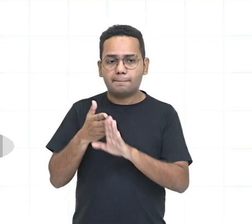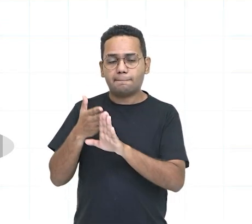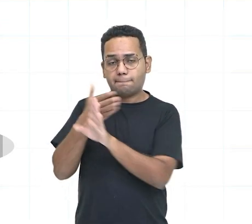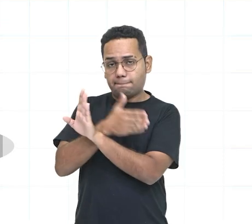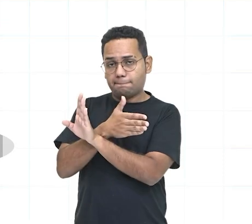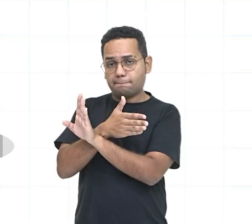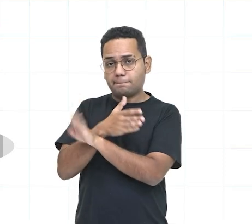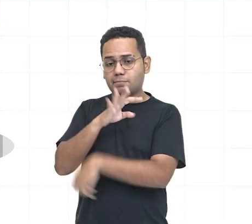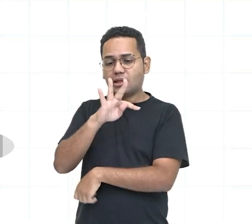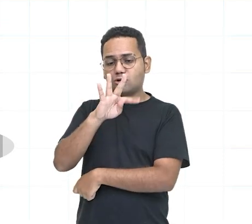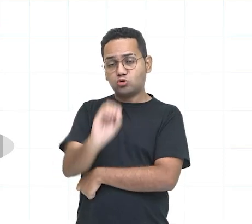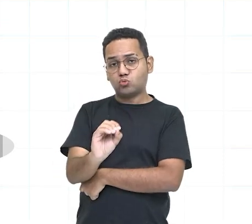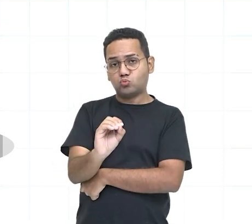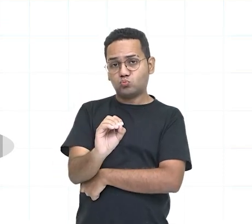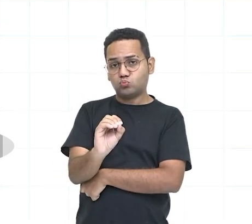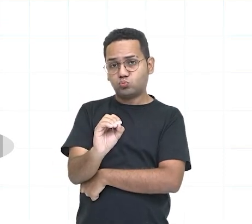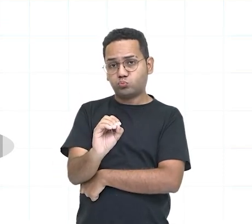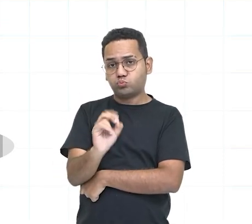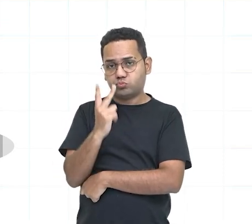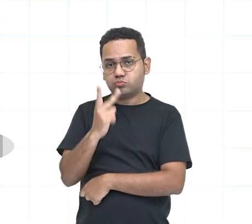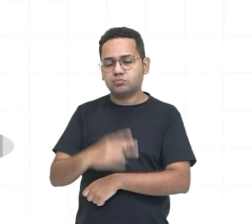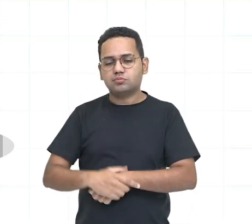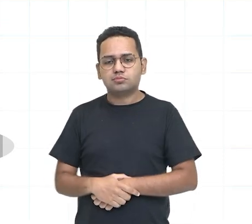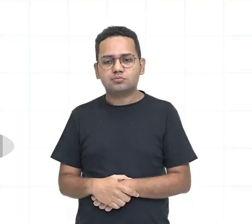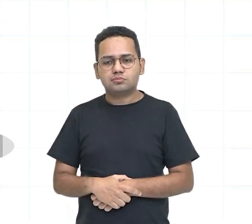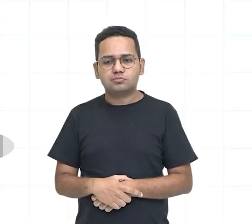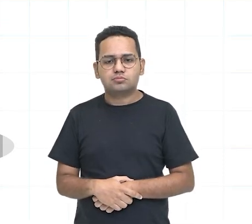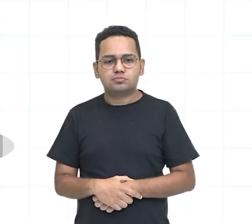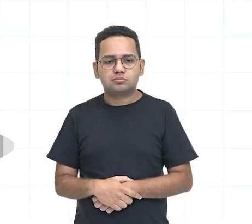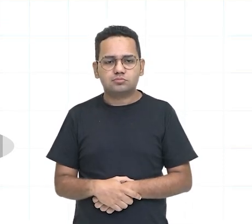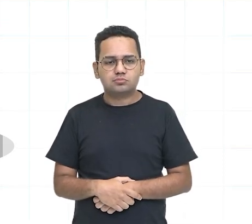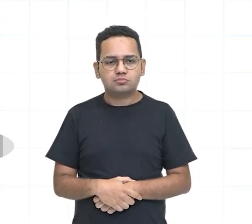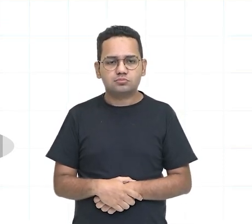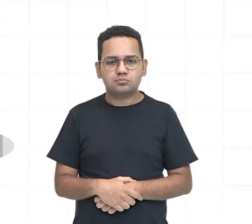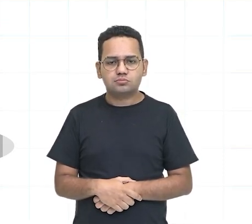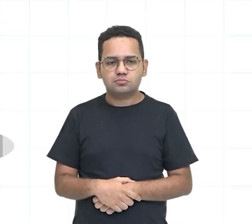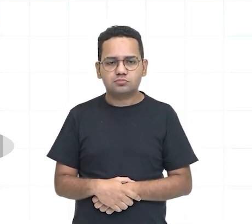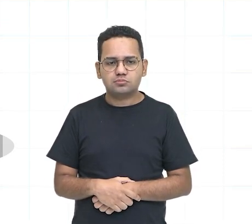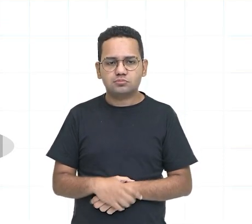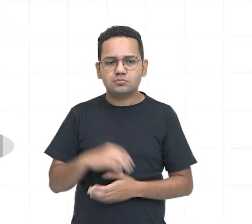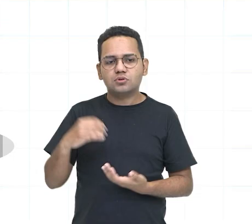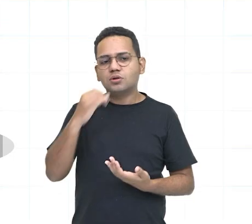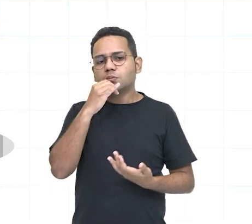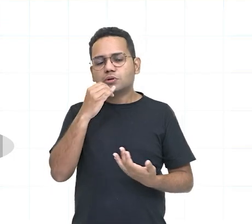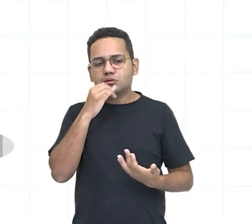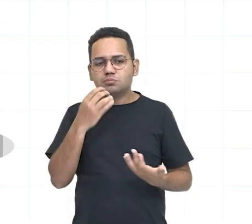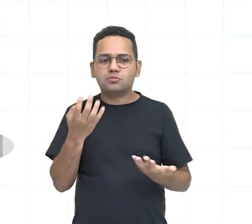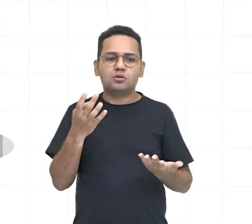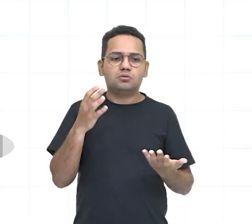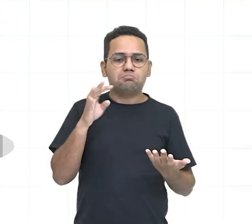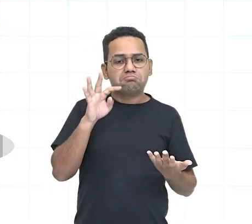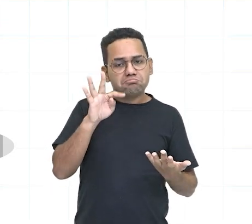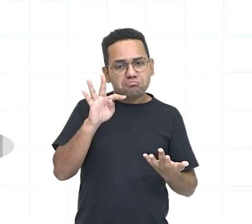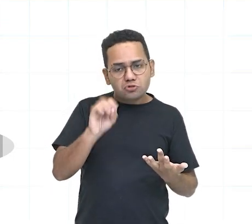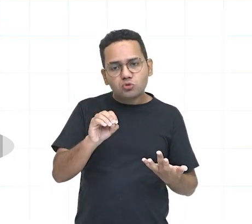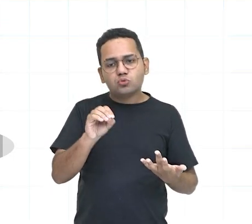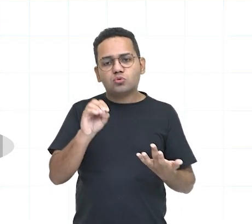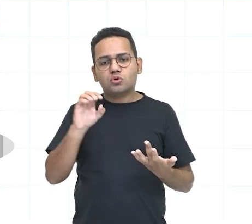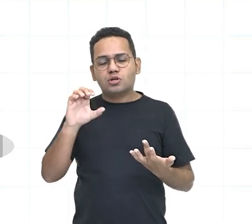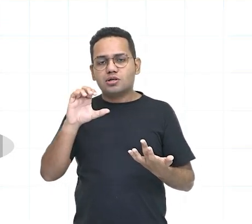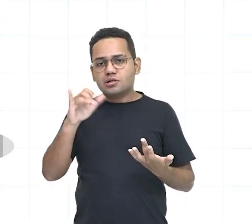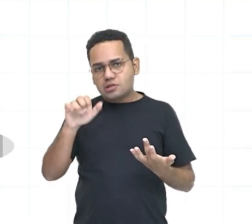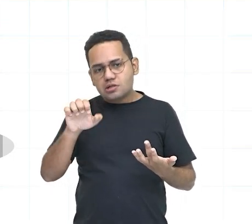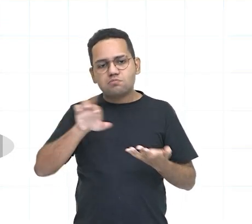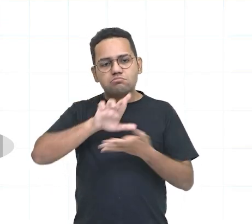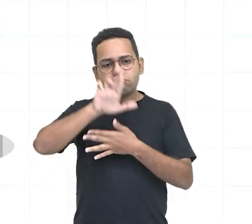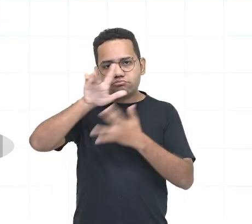antecedidos, né, pela palavrinha to, ok? No caso, to work, to study, to see, enfim, todos os verbos